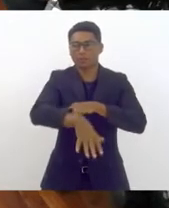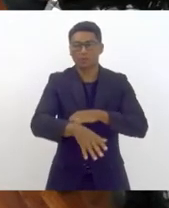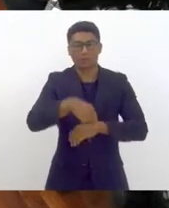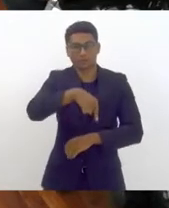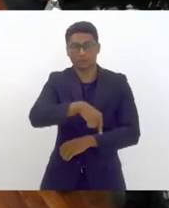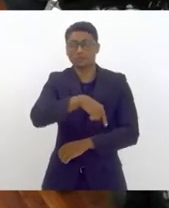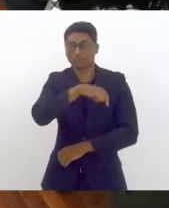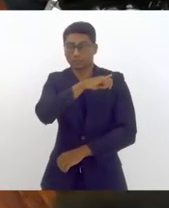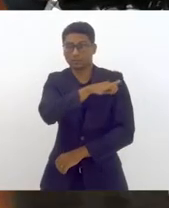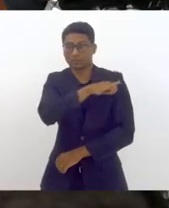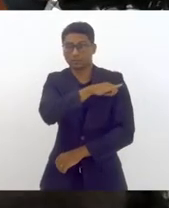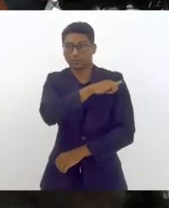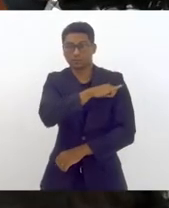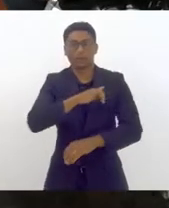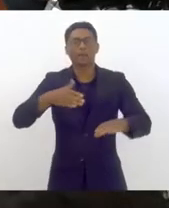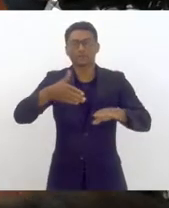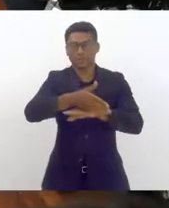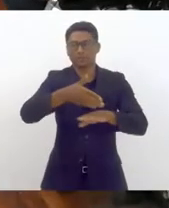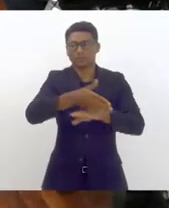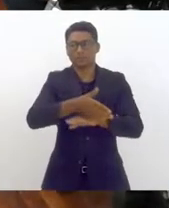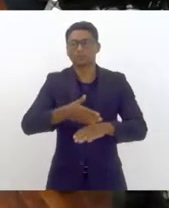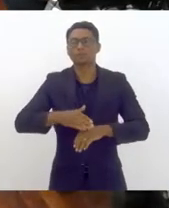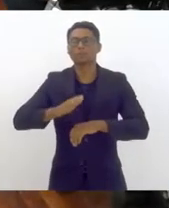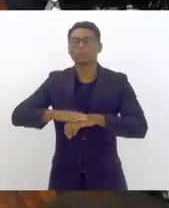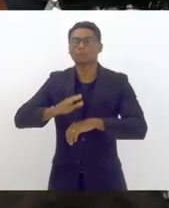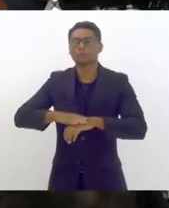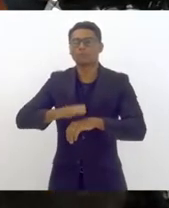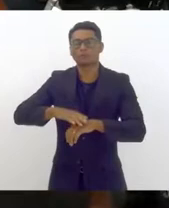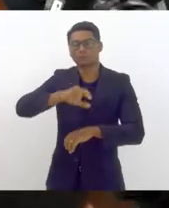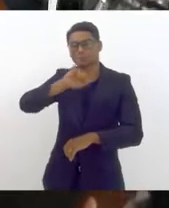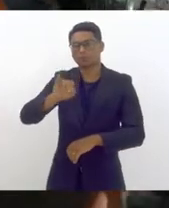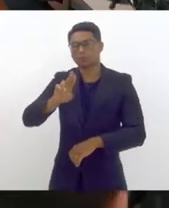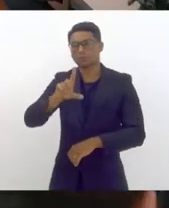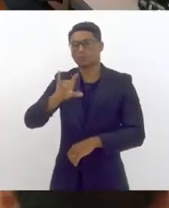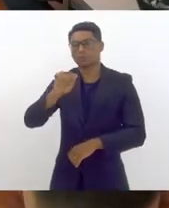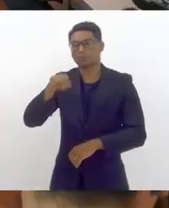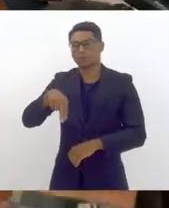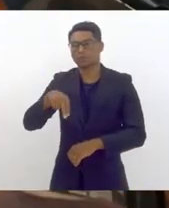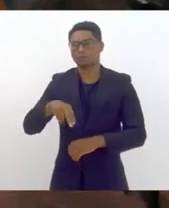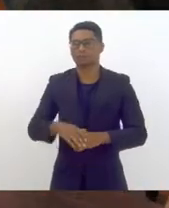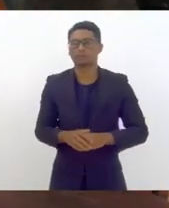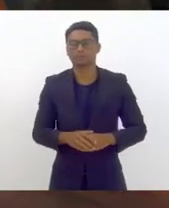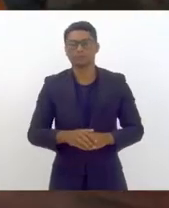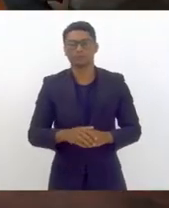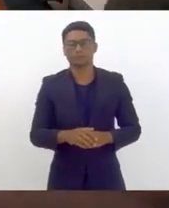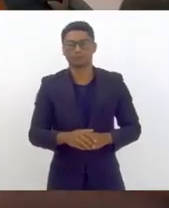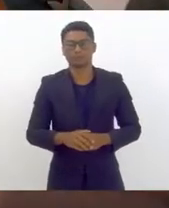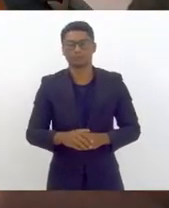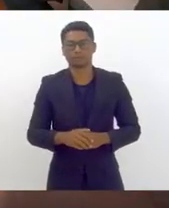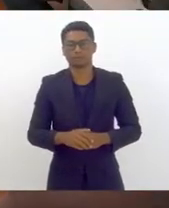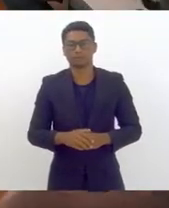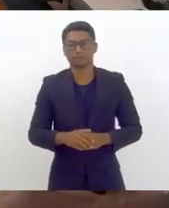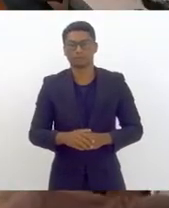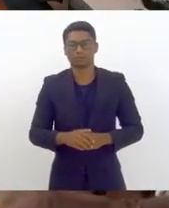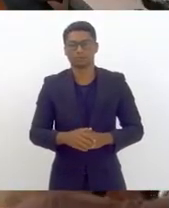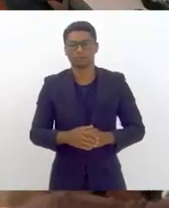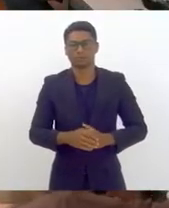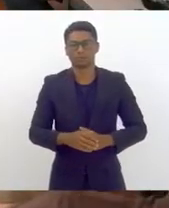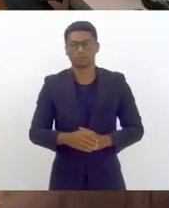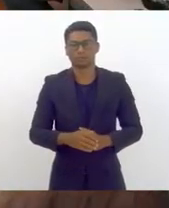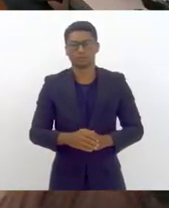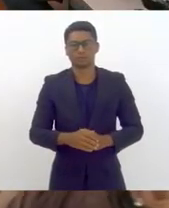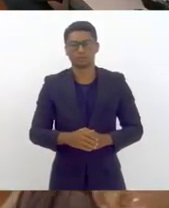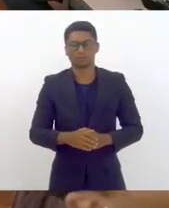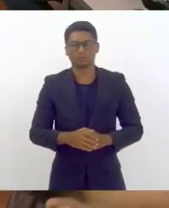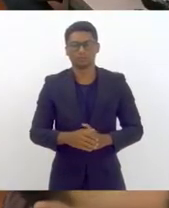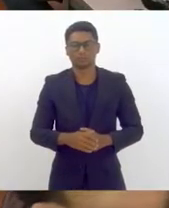Janeiro. Autor, Julian Cronenberg. Perdão se eu falei errado, hein? Cronenberg. Acho que é